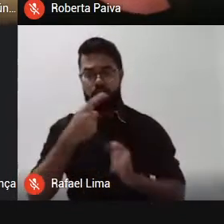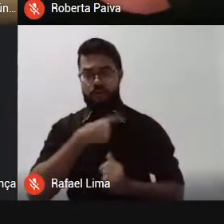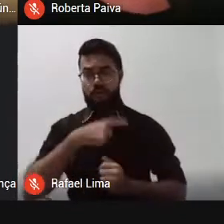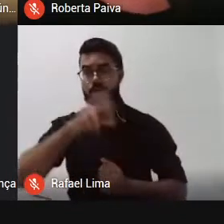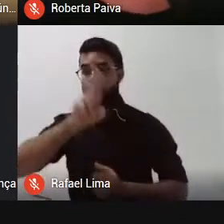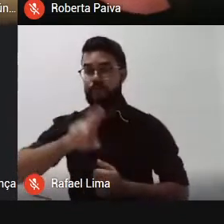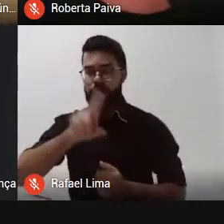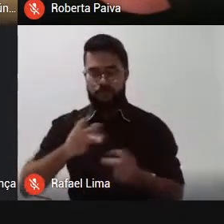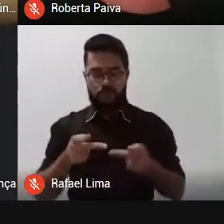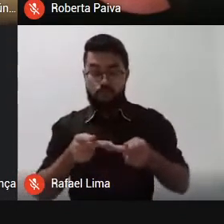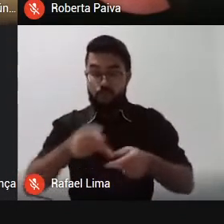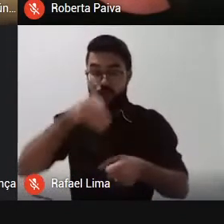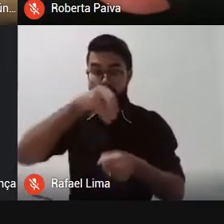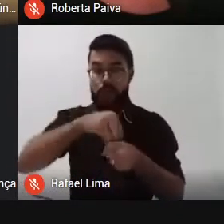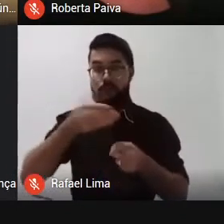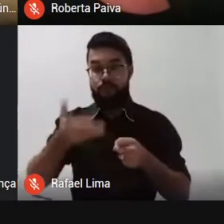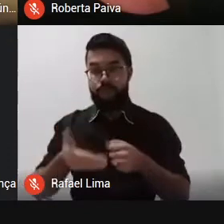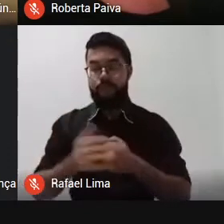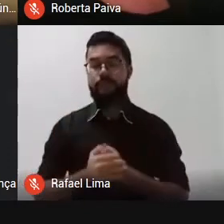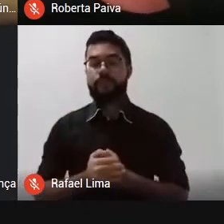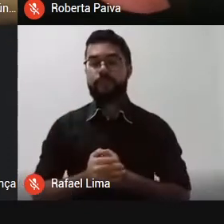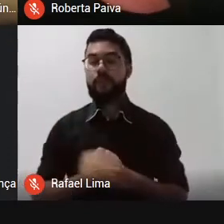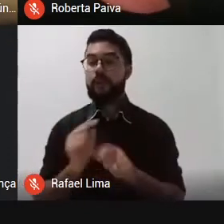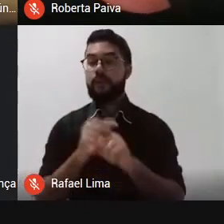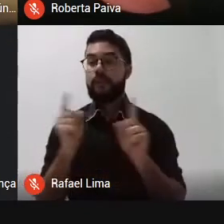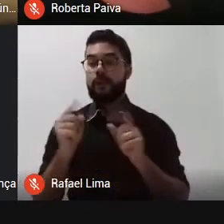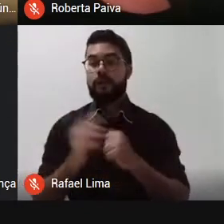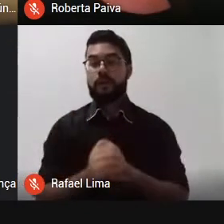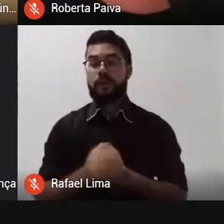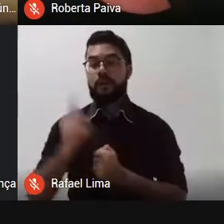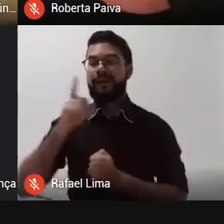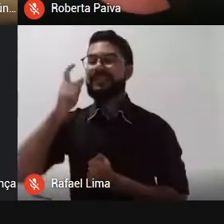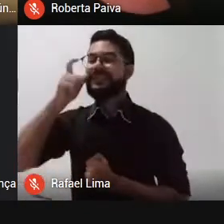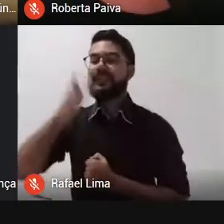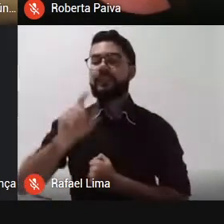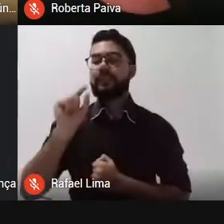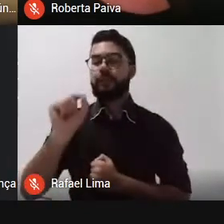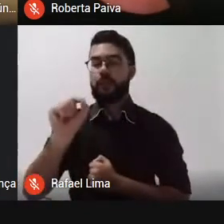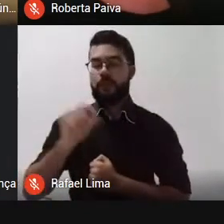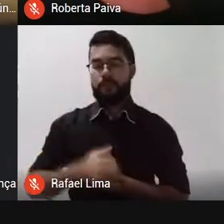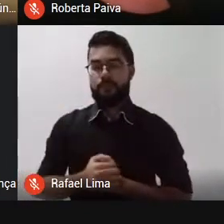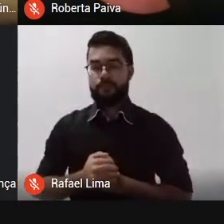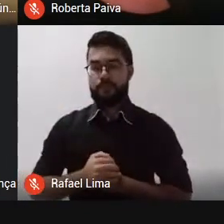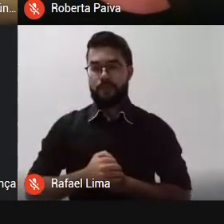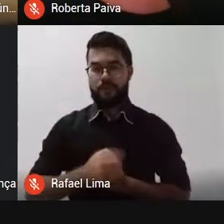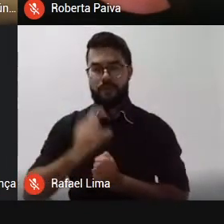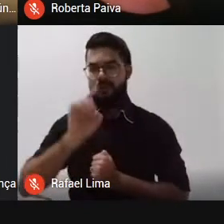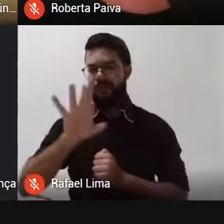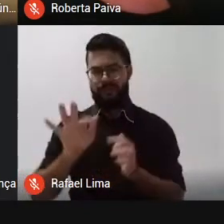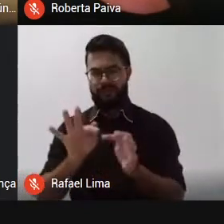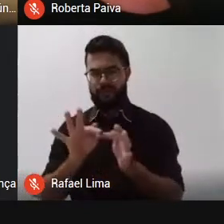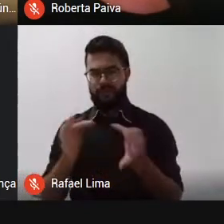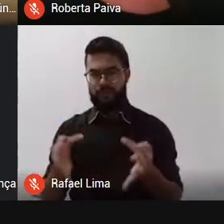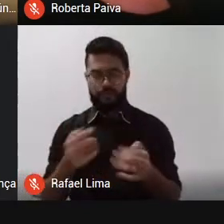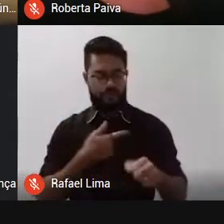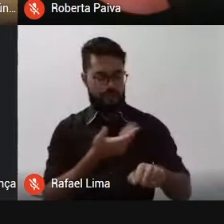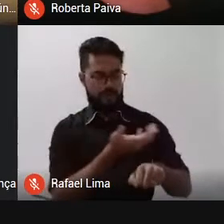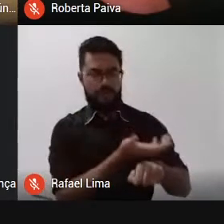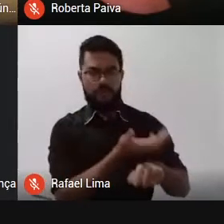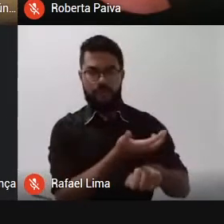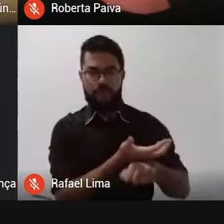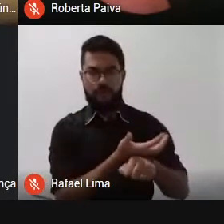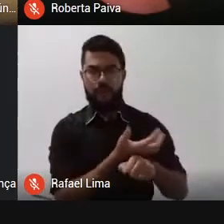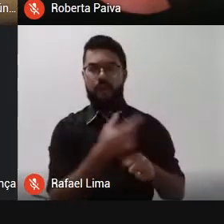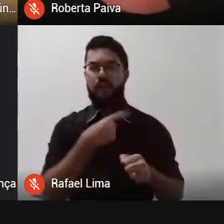projeto. Agora, é interessante que não é apenas, a disciplina não é apenas para se digitalizar